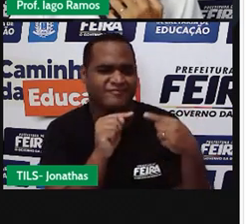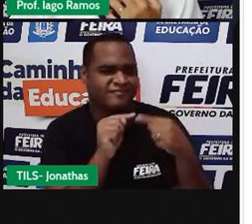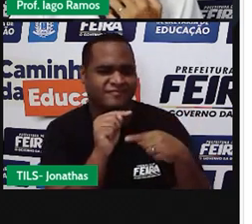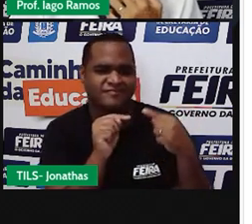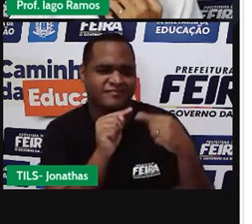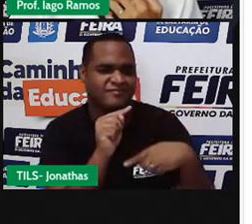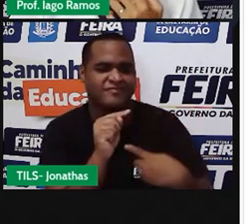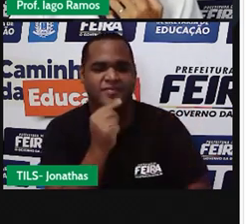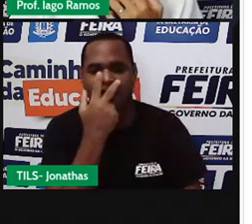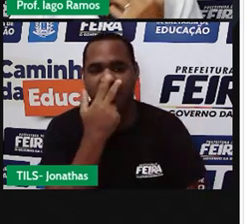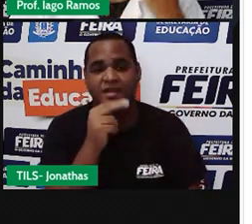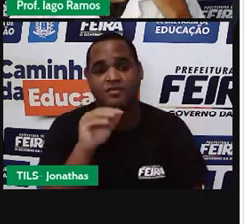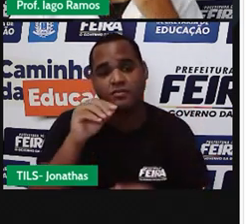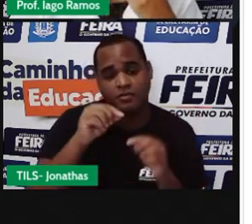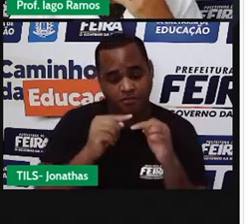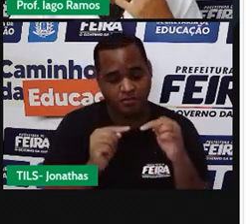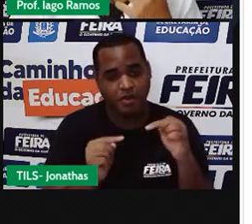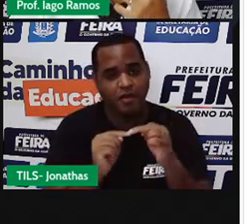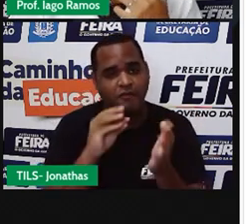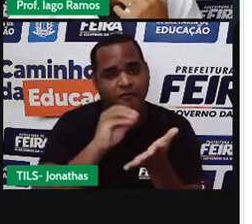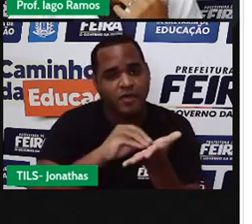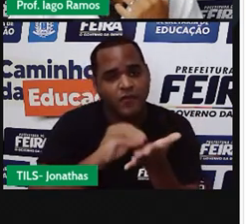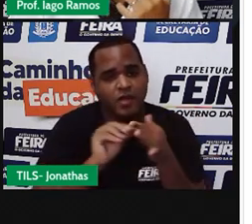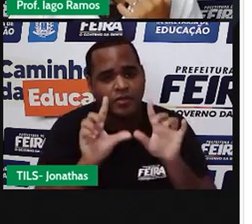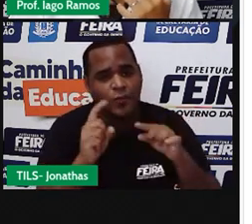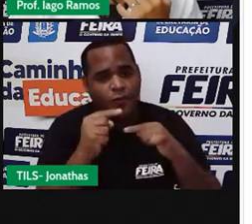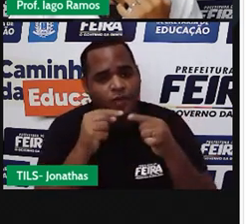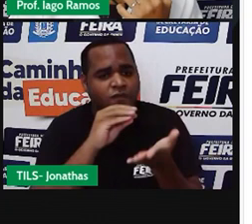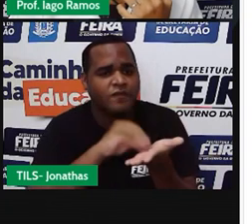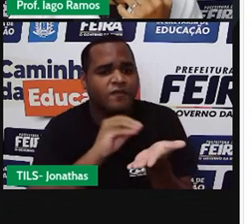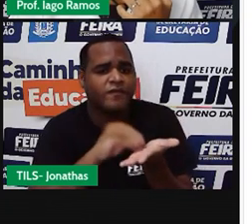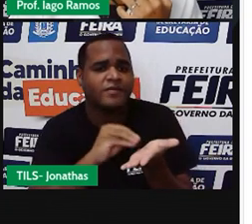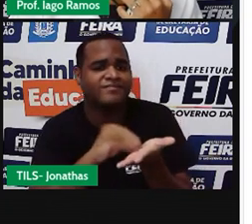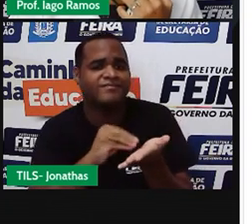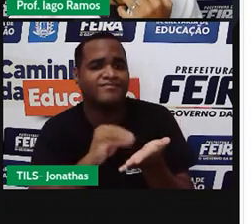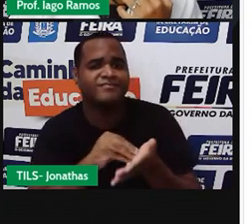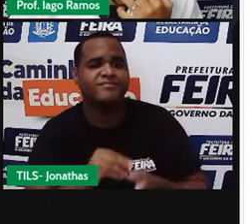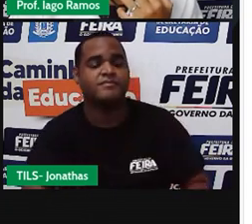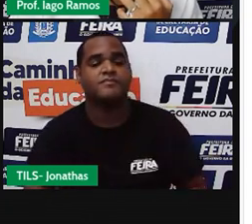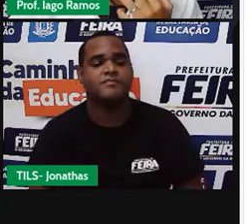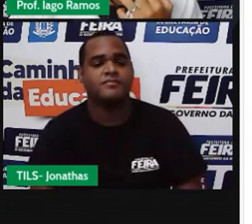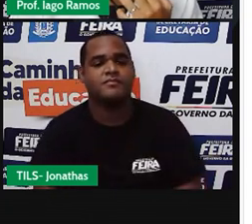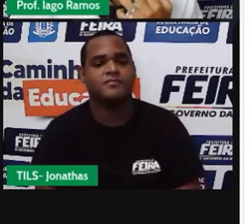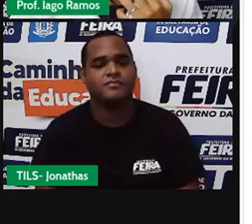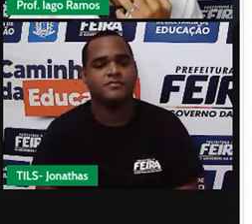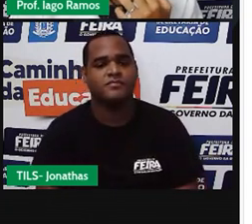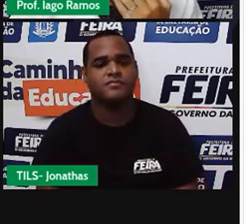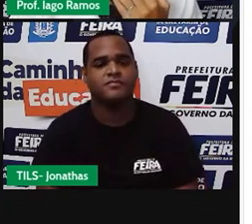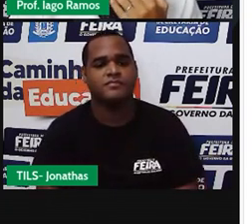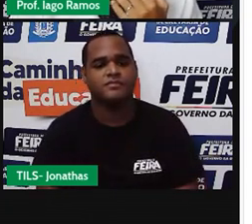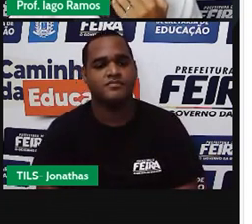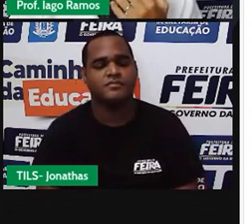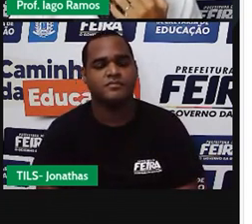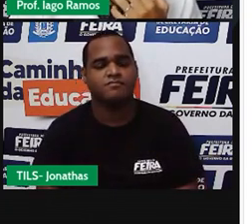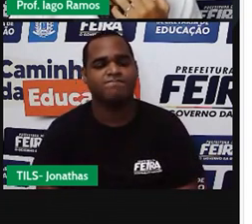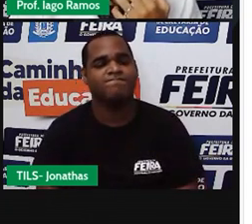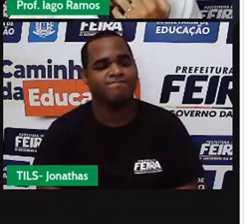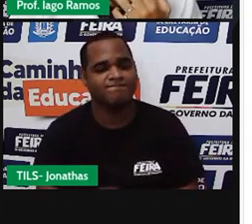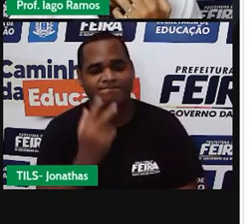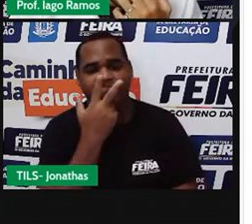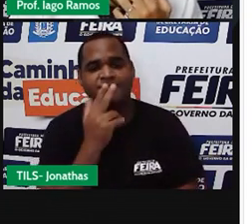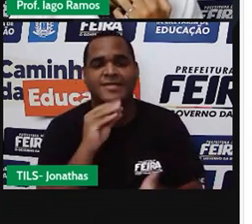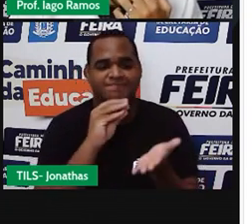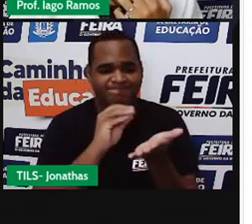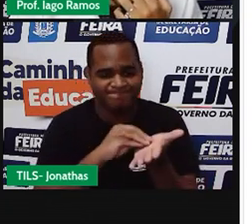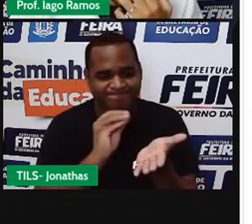e vai ficar uma parte do quadrado de fora se eu botar esse quadrado aqui ó de novo vai ficar uma parte de